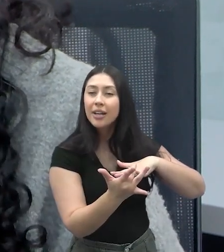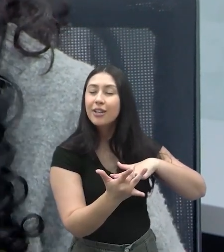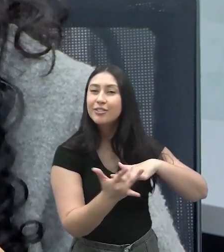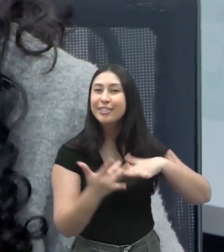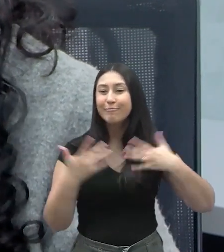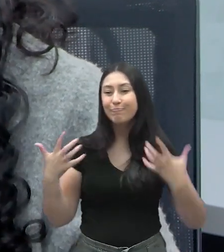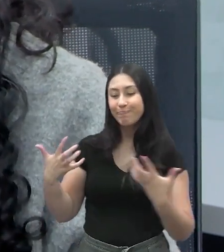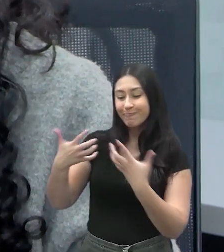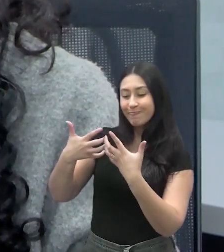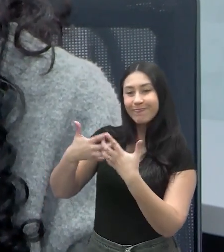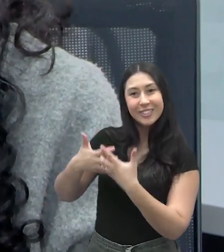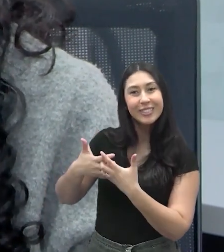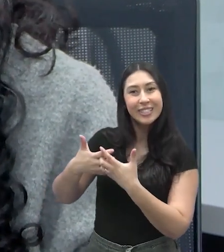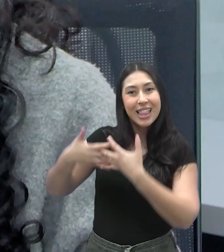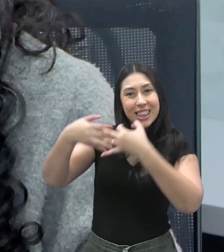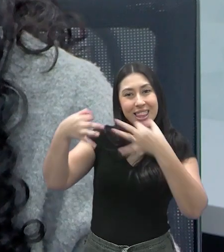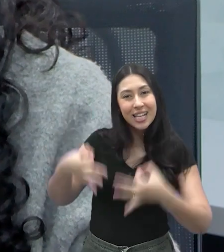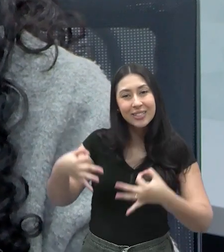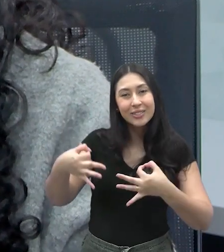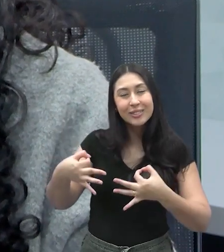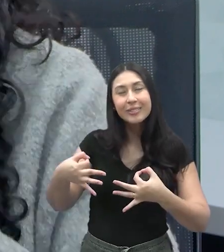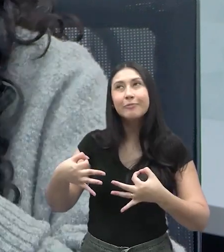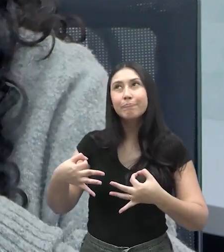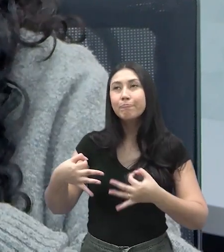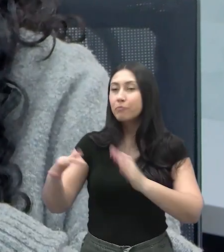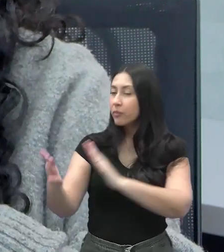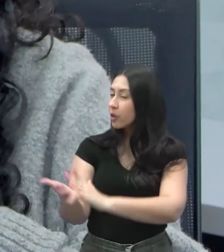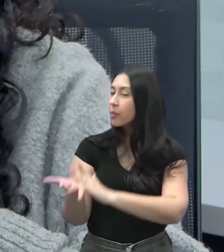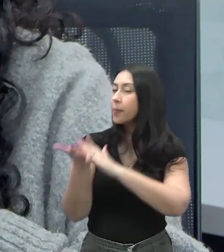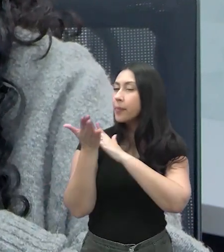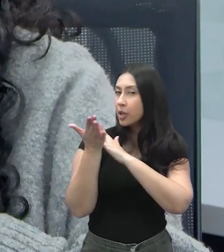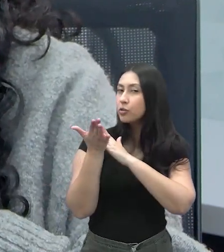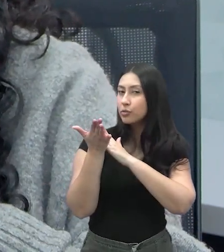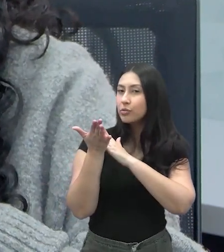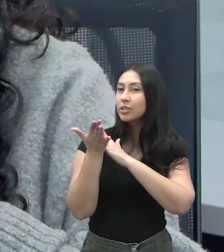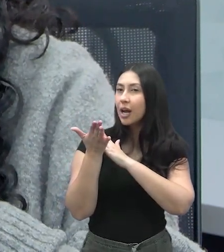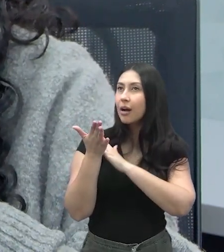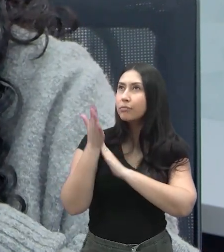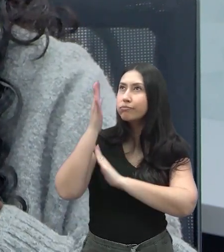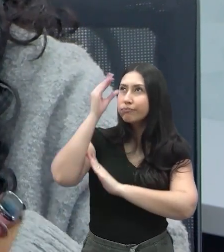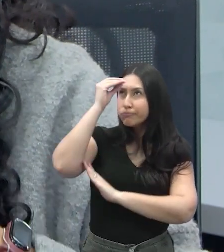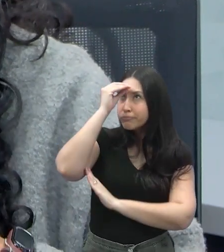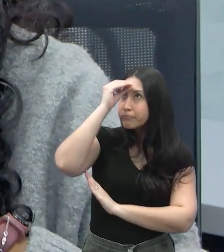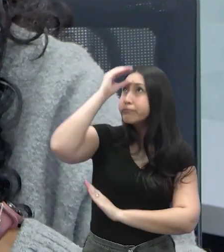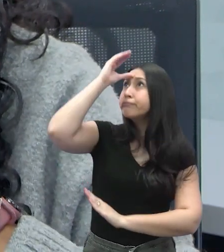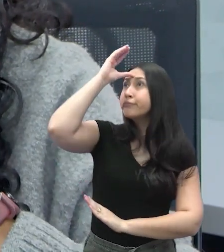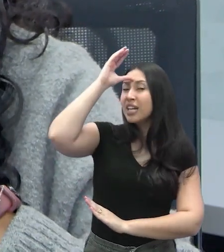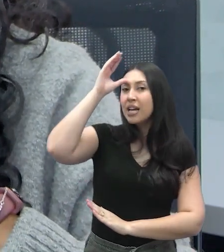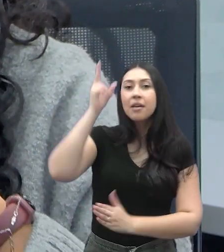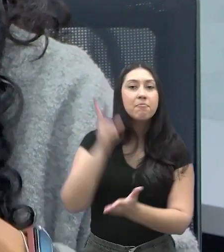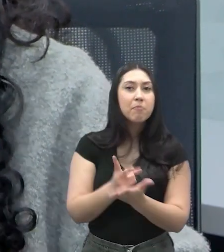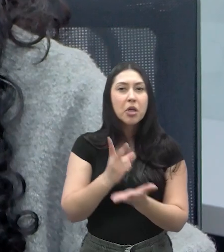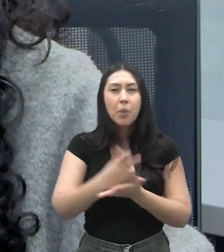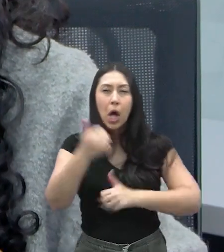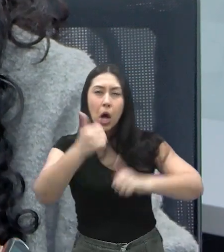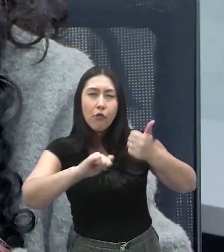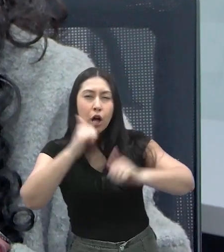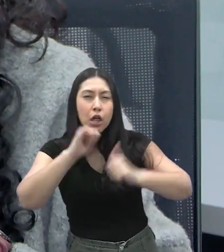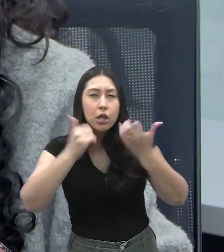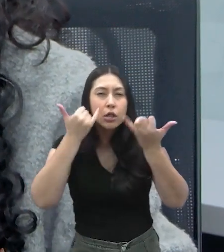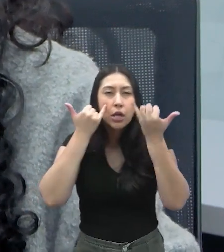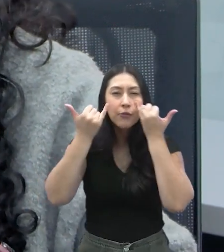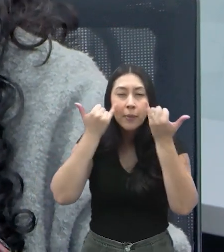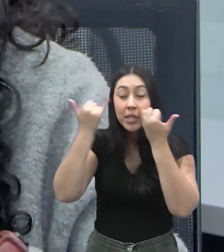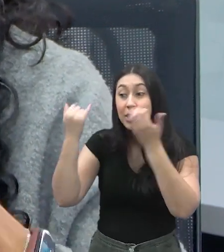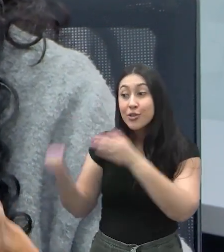que acaba encaixando muito no que eu faço, então acaba colocando tudo aquilo para aprender. Então, até análise de dados que a